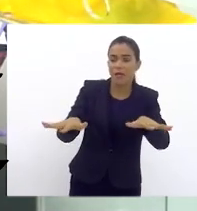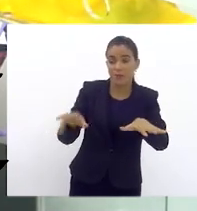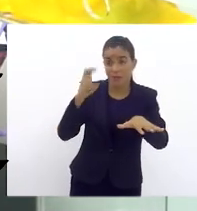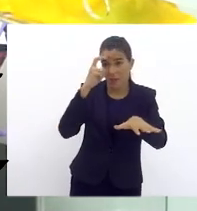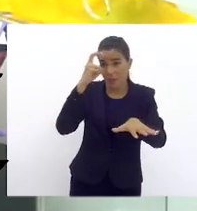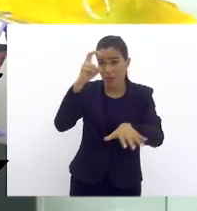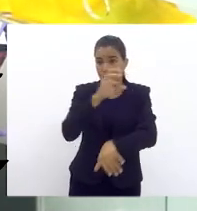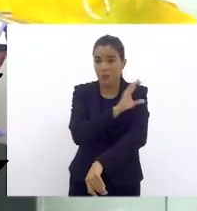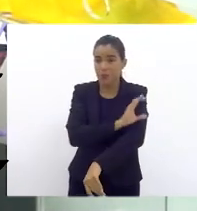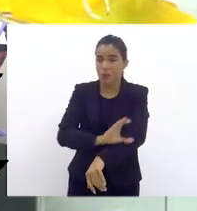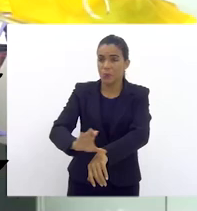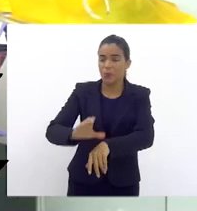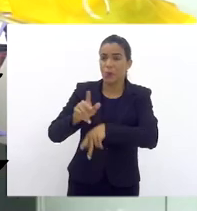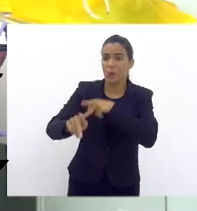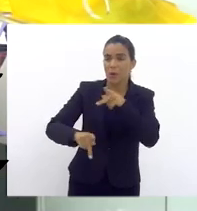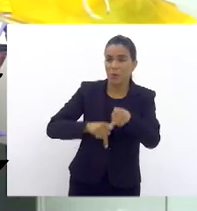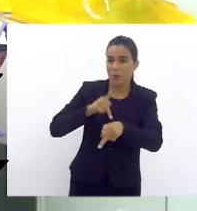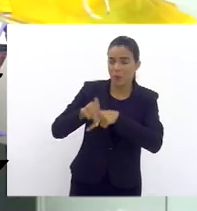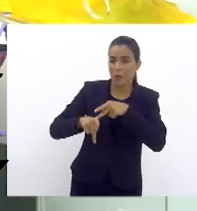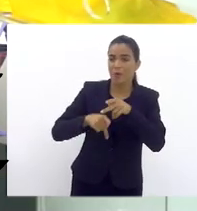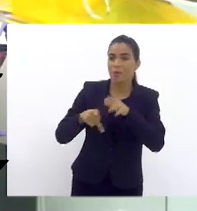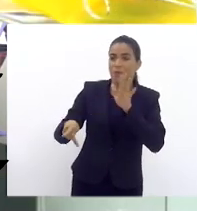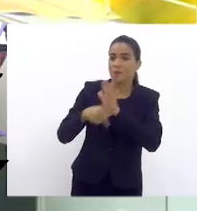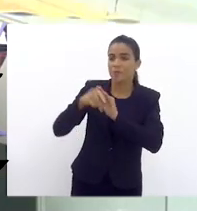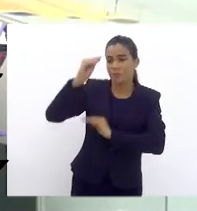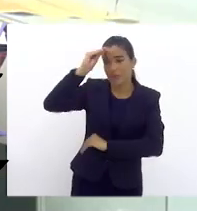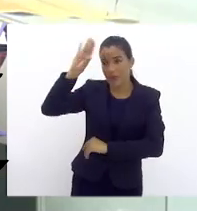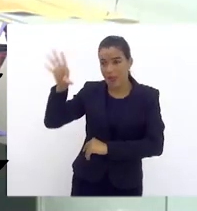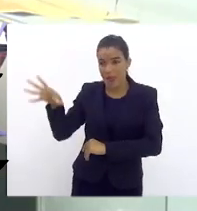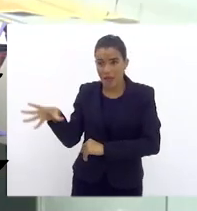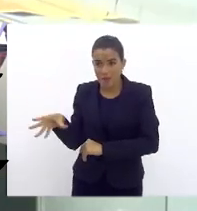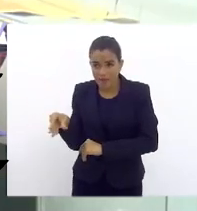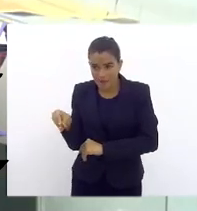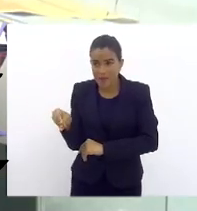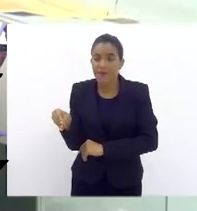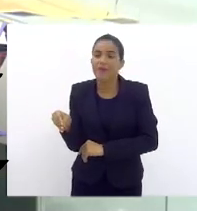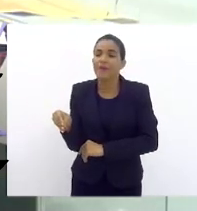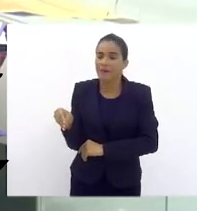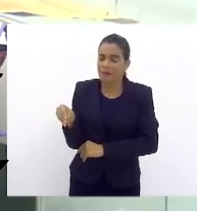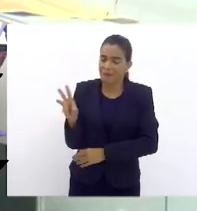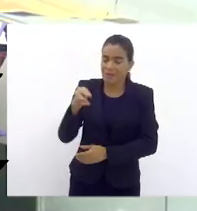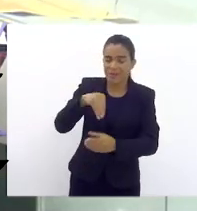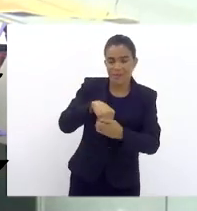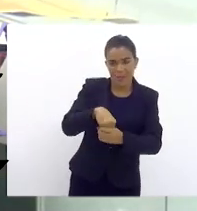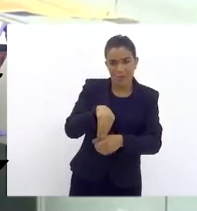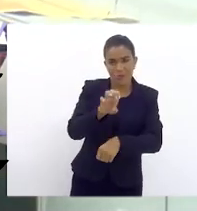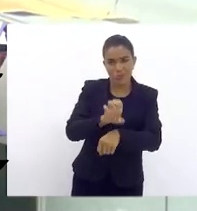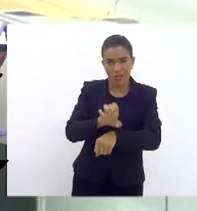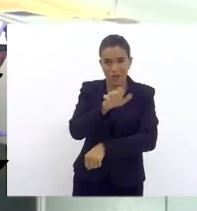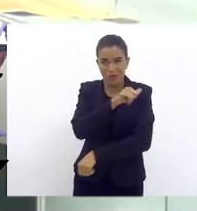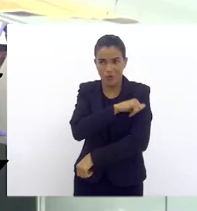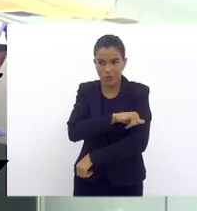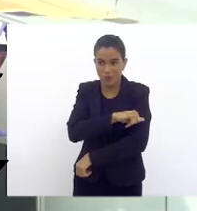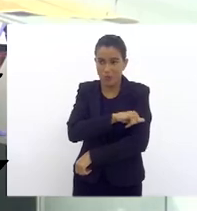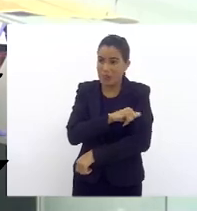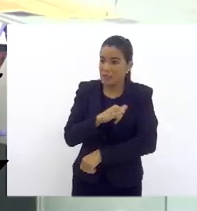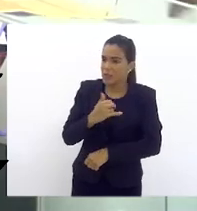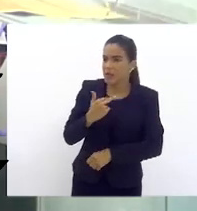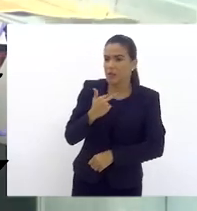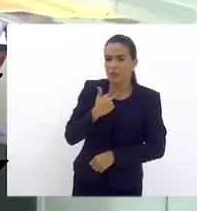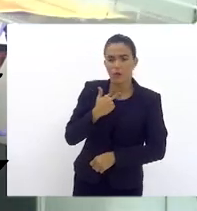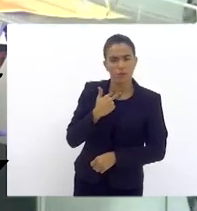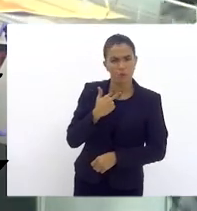cultura popular das raízes africanas das raízes de matrizes africanas aqui dentro do nosso Estado isso não pode